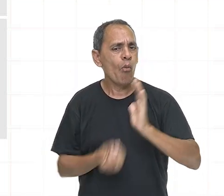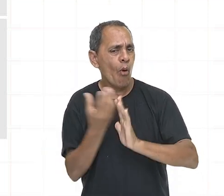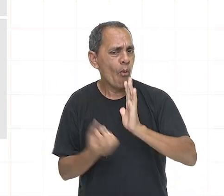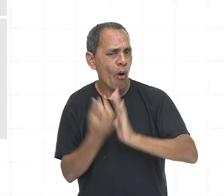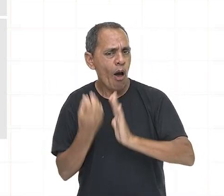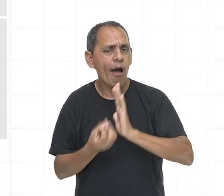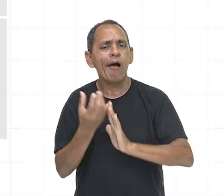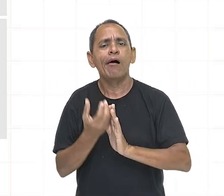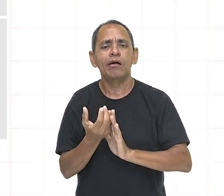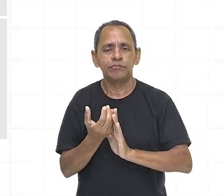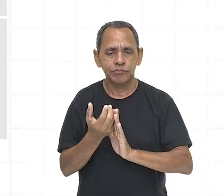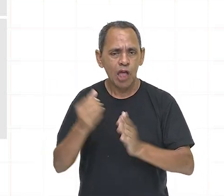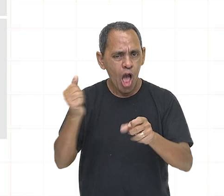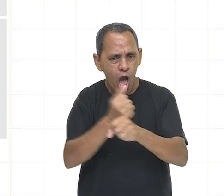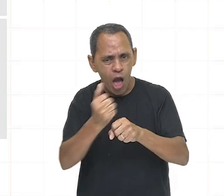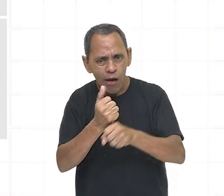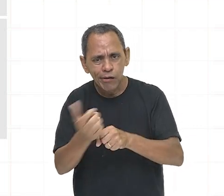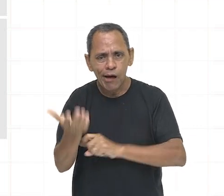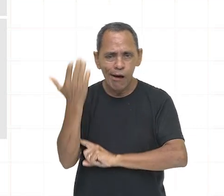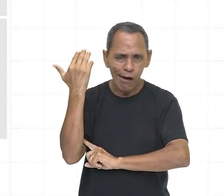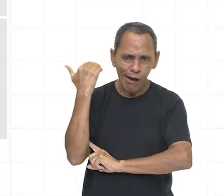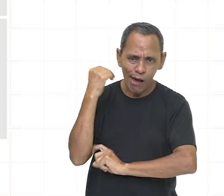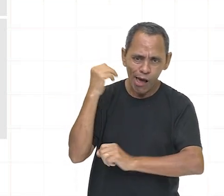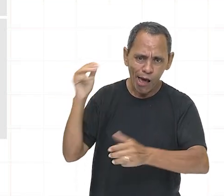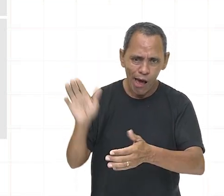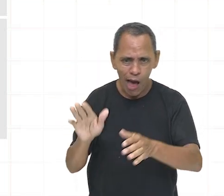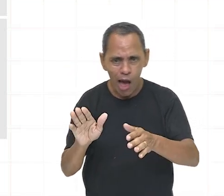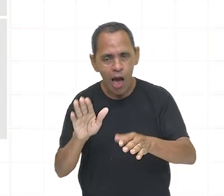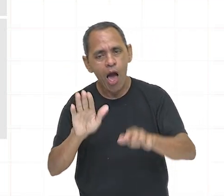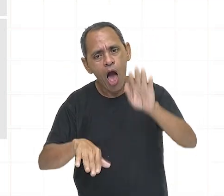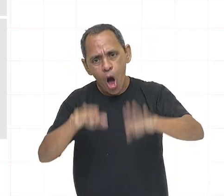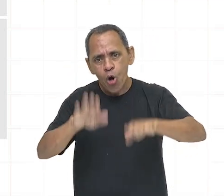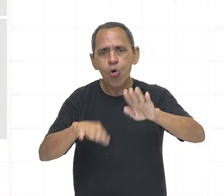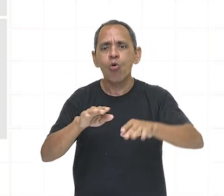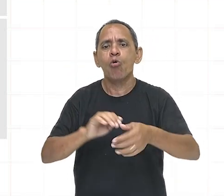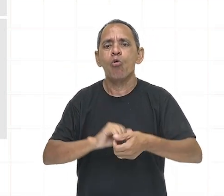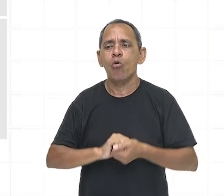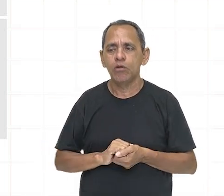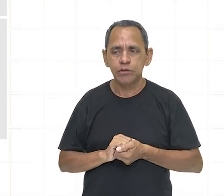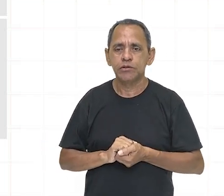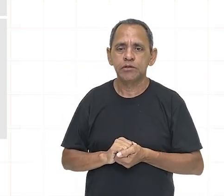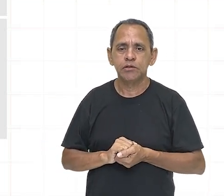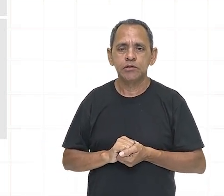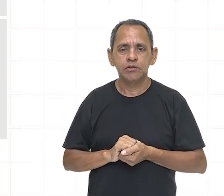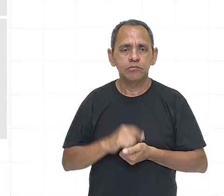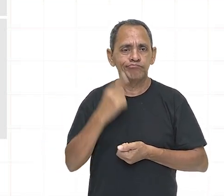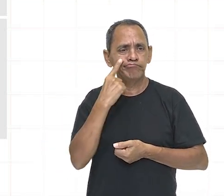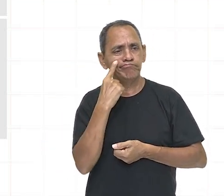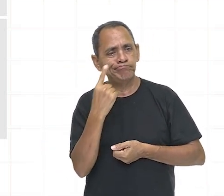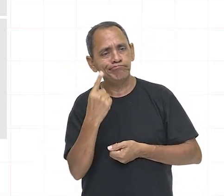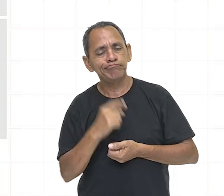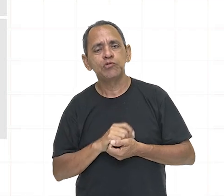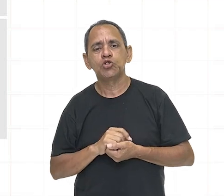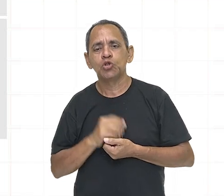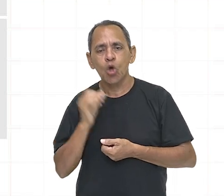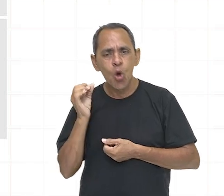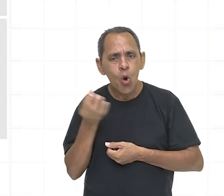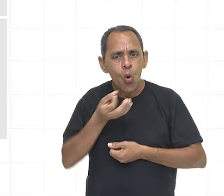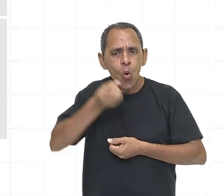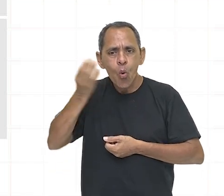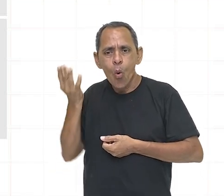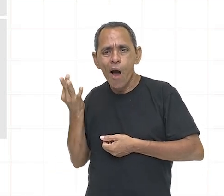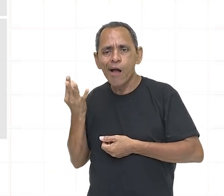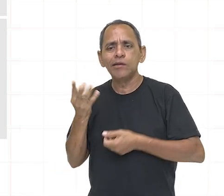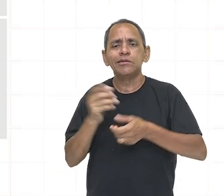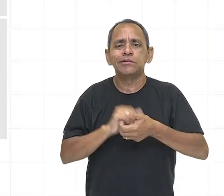não era bem vista. Tá? Então, eram produtos ali em que a qualidade era inferior, tá? Mas hoje em dia isso